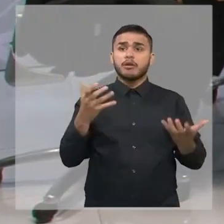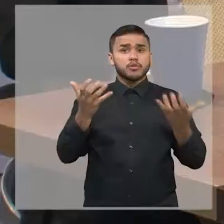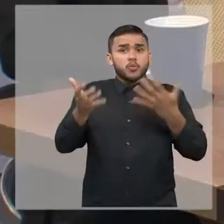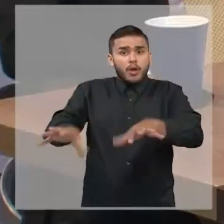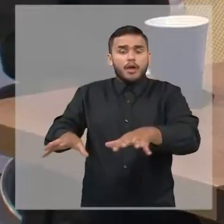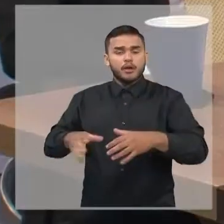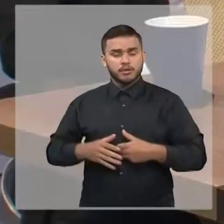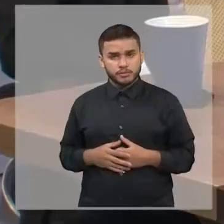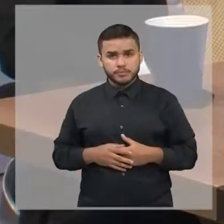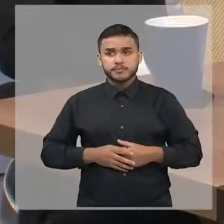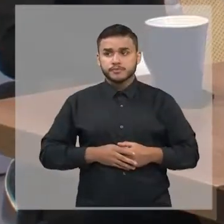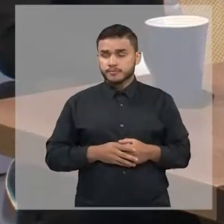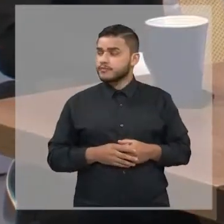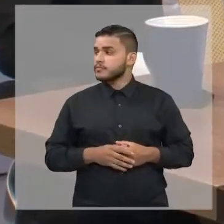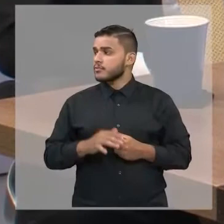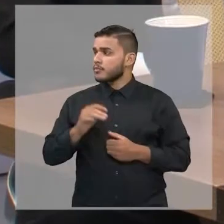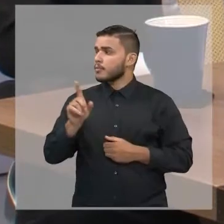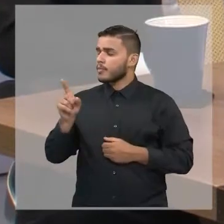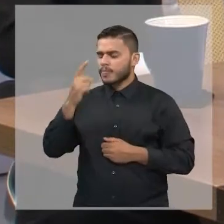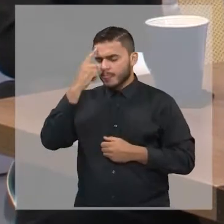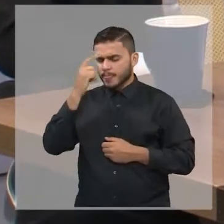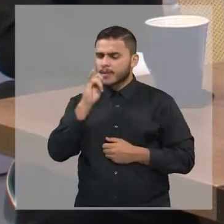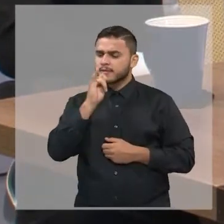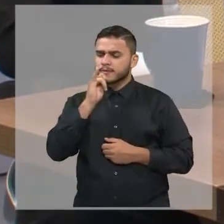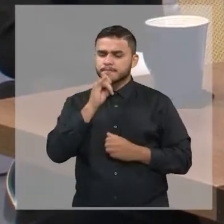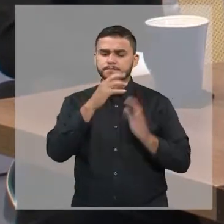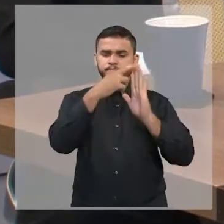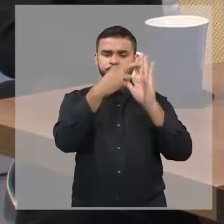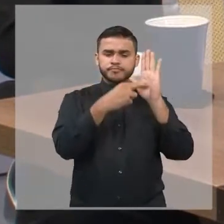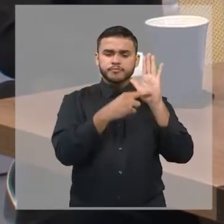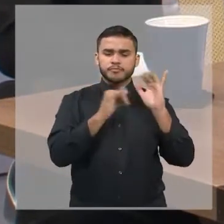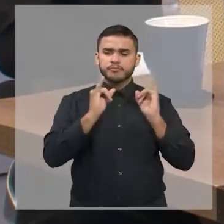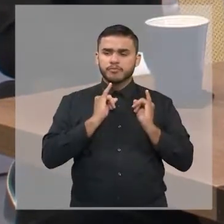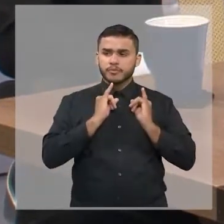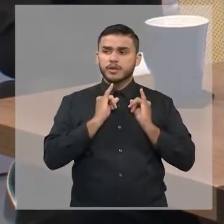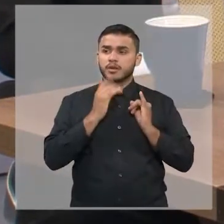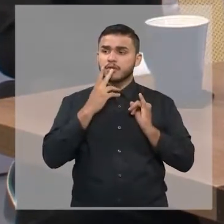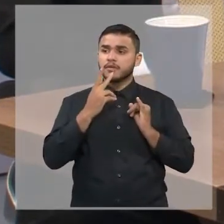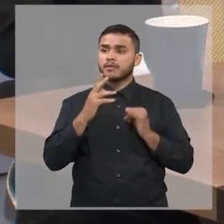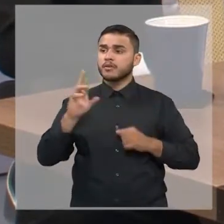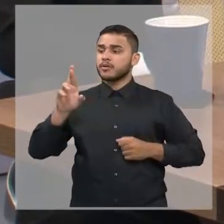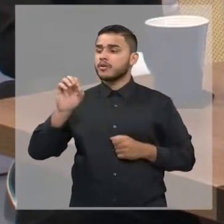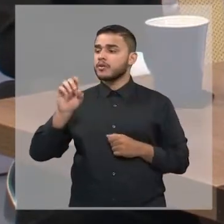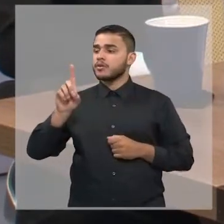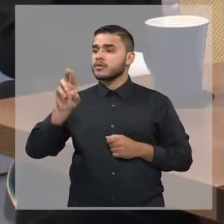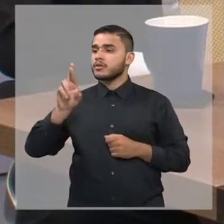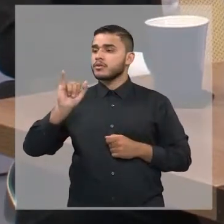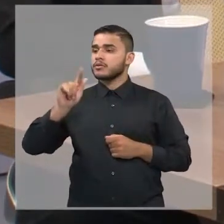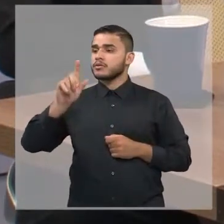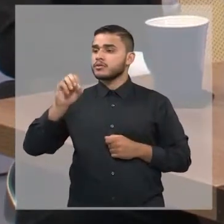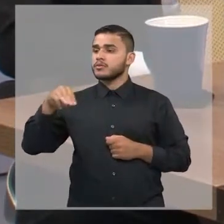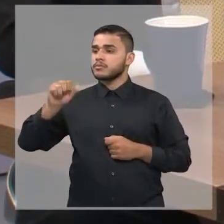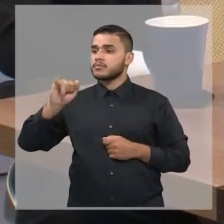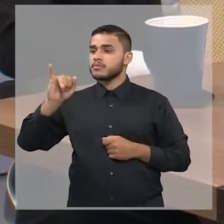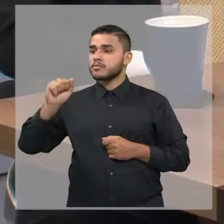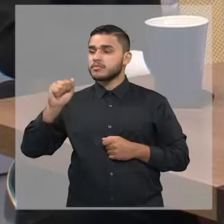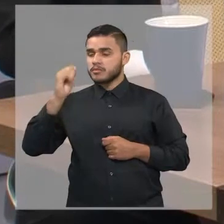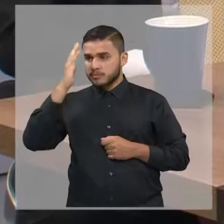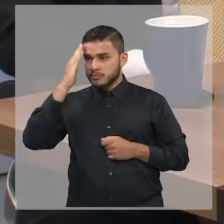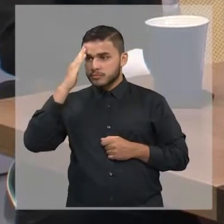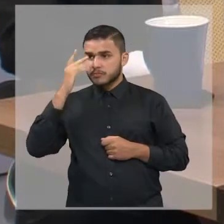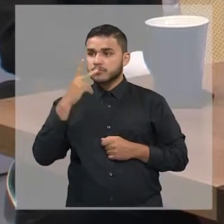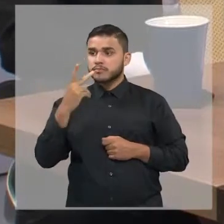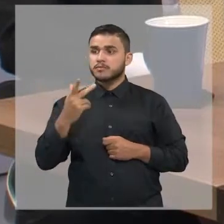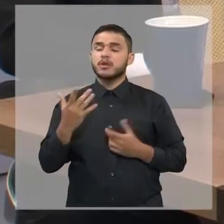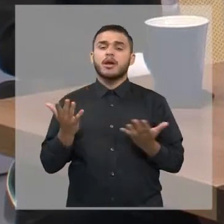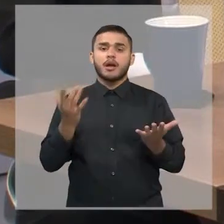saber qual é o plano, depois que passar a reforma da Previdência, que vai passar porque o Rodrigo Maia quer, como é que vai ser? O plano é crescer e a iniciativa